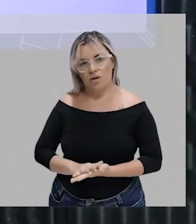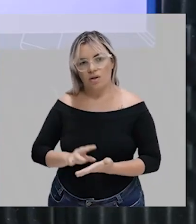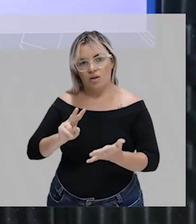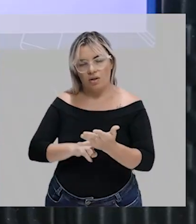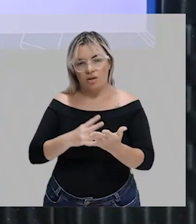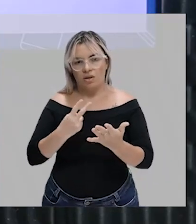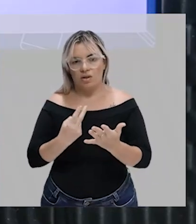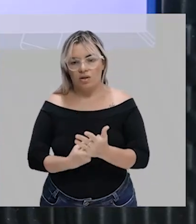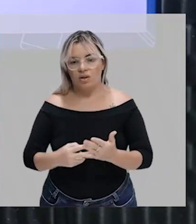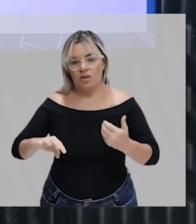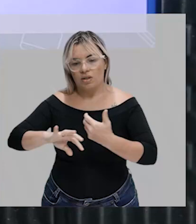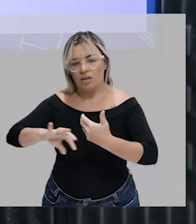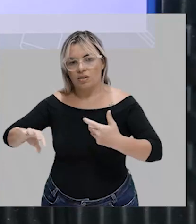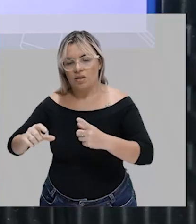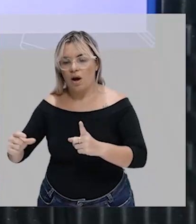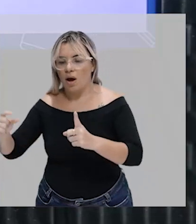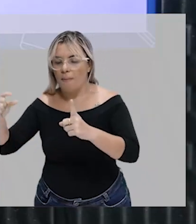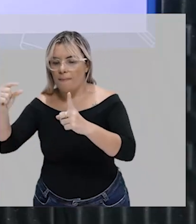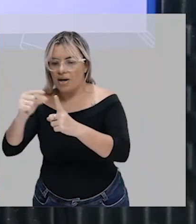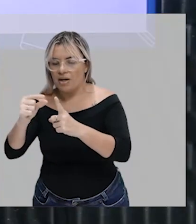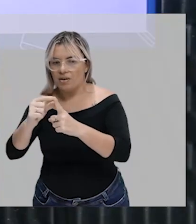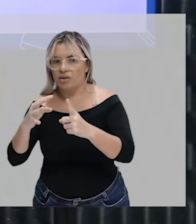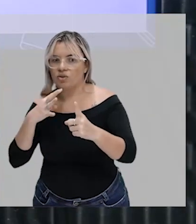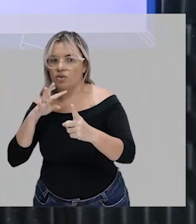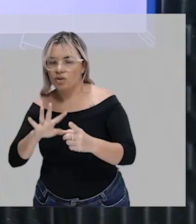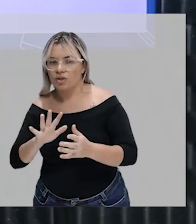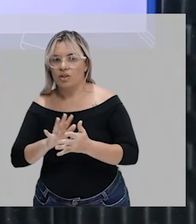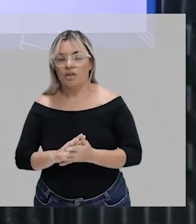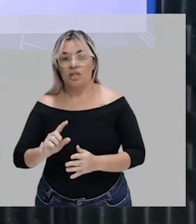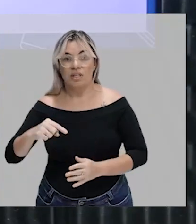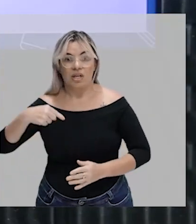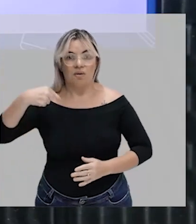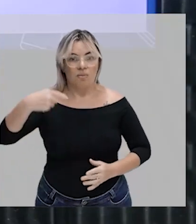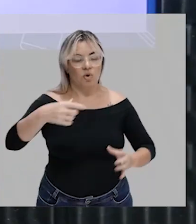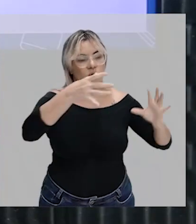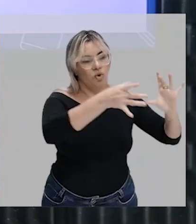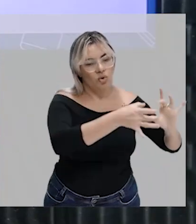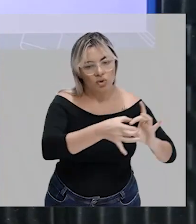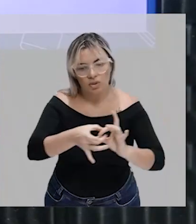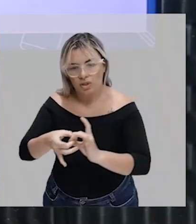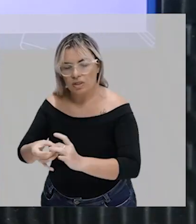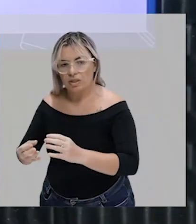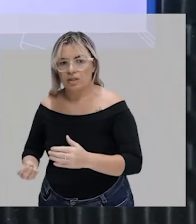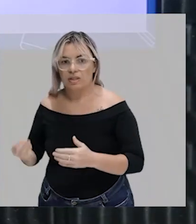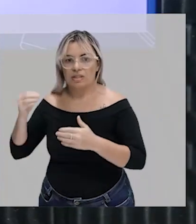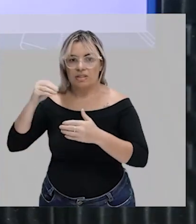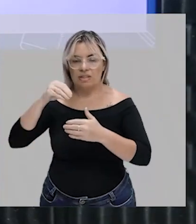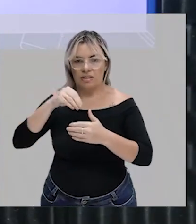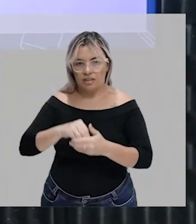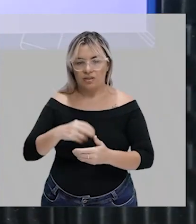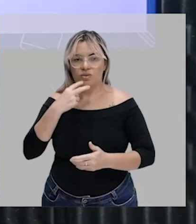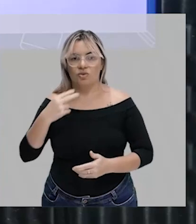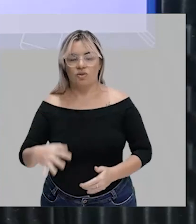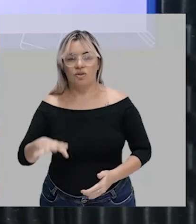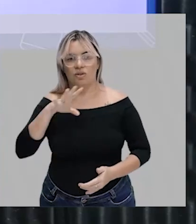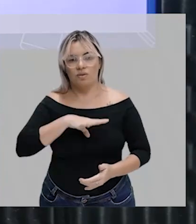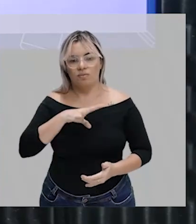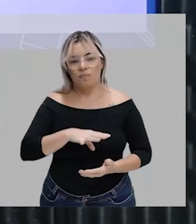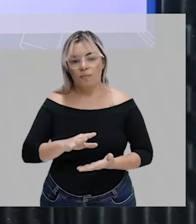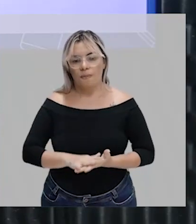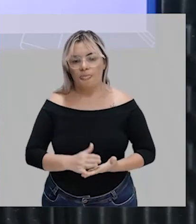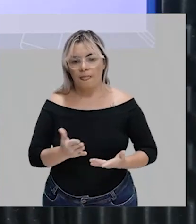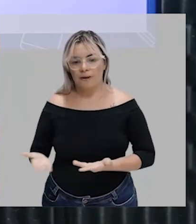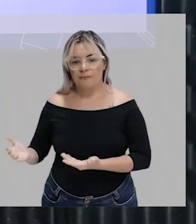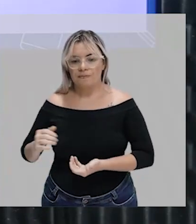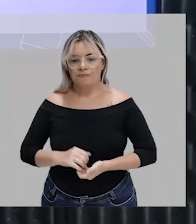daqueles que você não conhece. E aí sim, contextualizar dentro da língua portuguesa, tá bom? Há diferenças